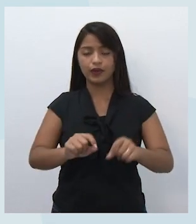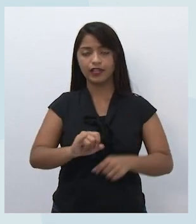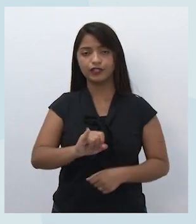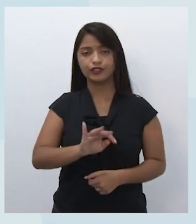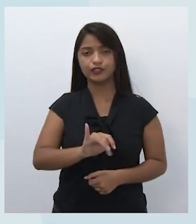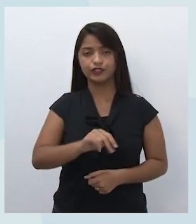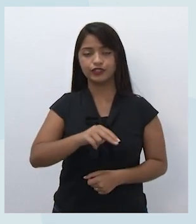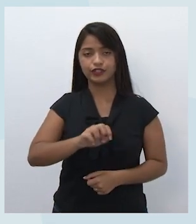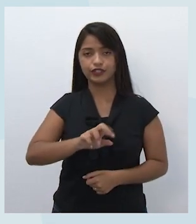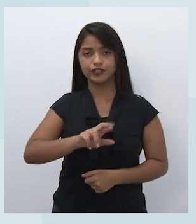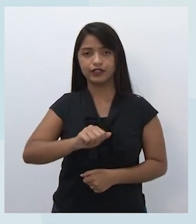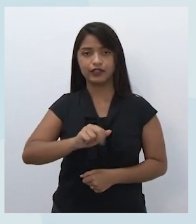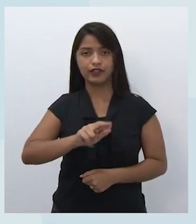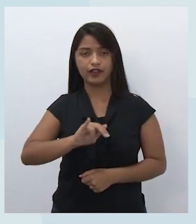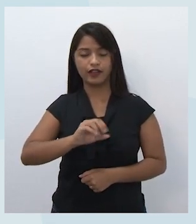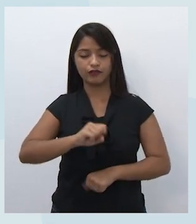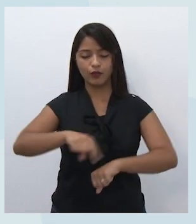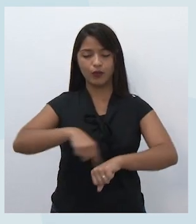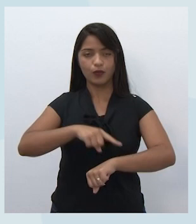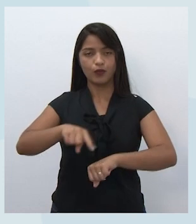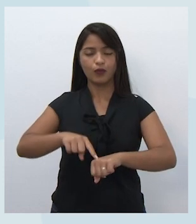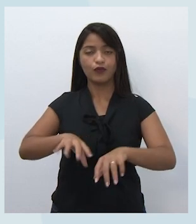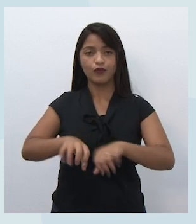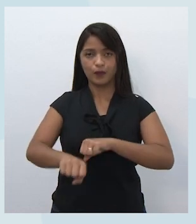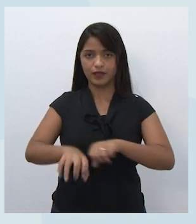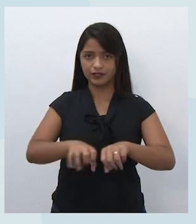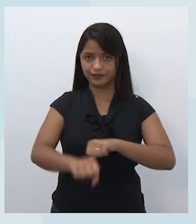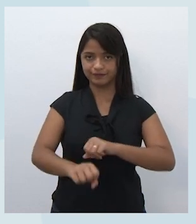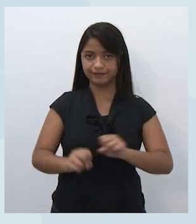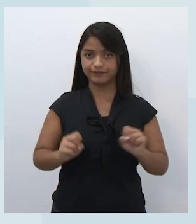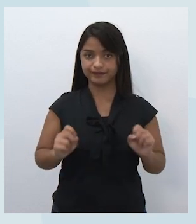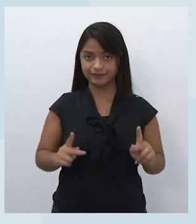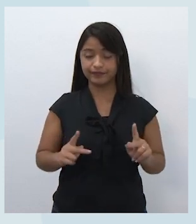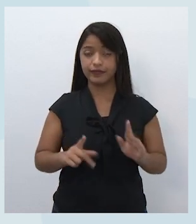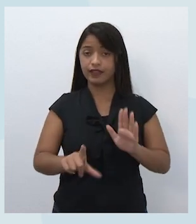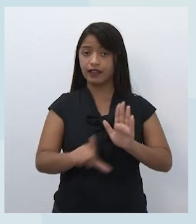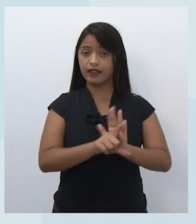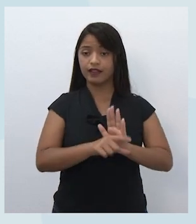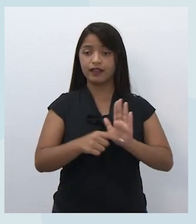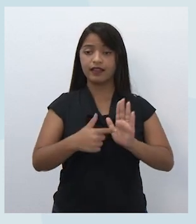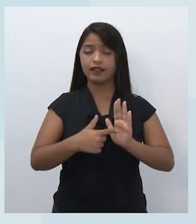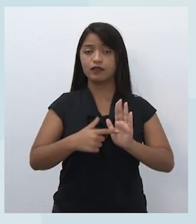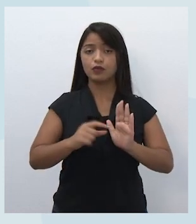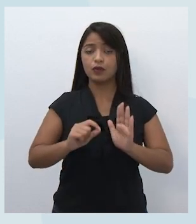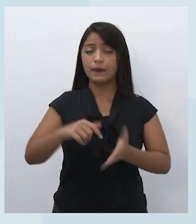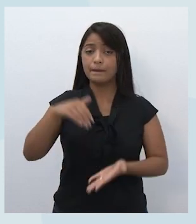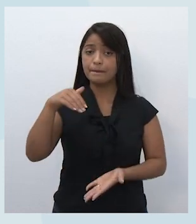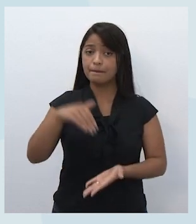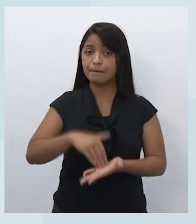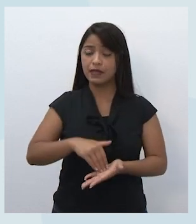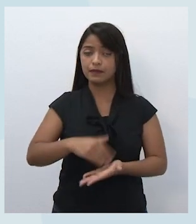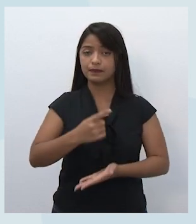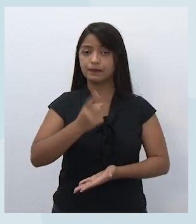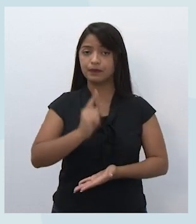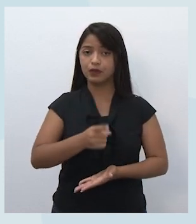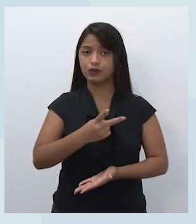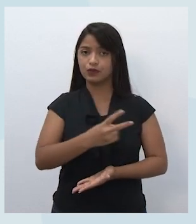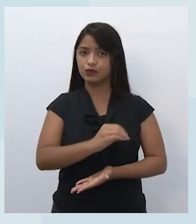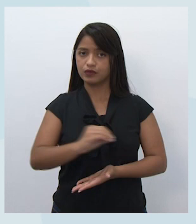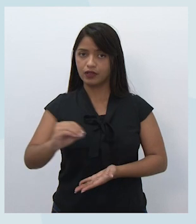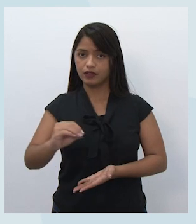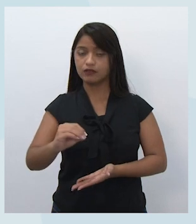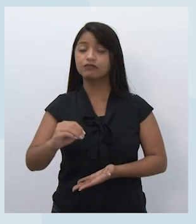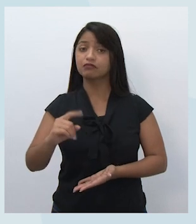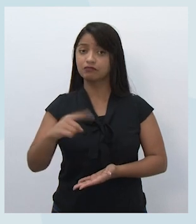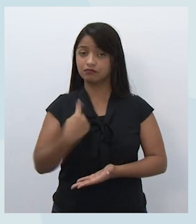formativos. Lembrando que a legislação traz carga mínima de 1.200 horas para os itinerários. Então, nós já estamos com uma